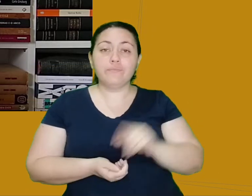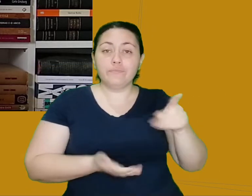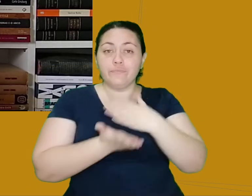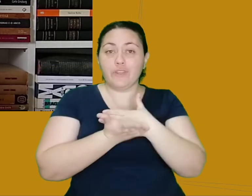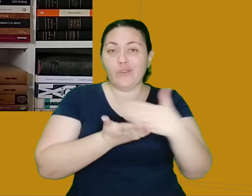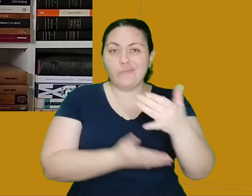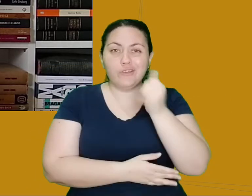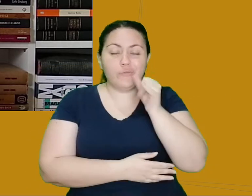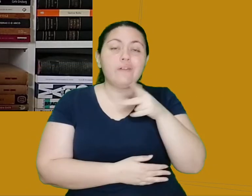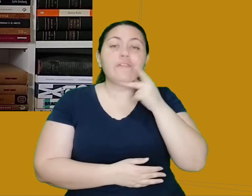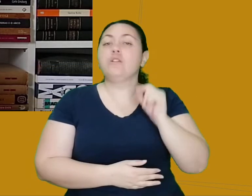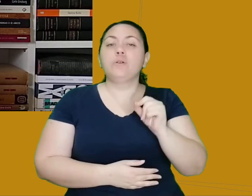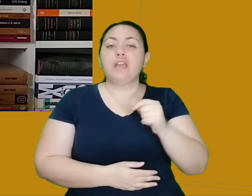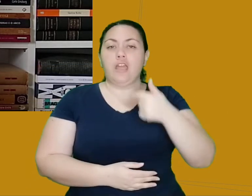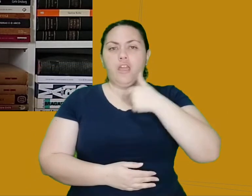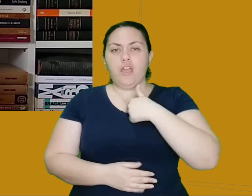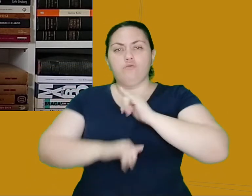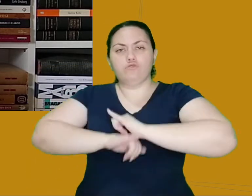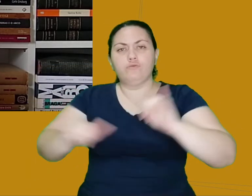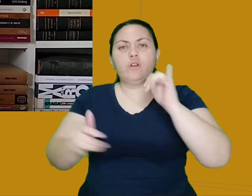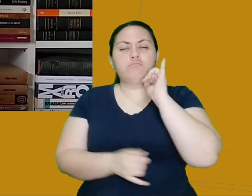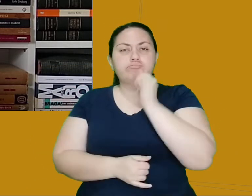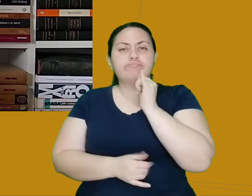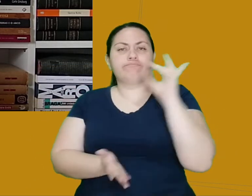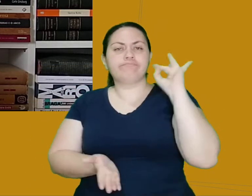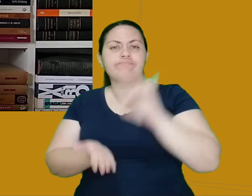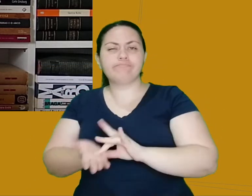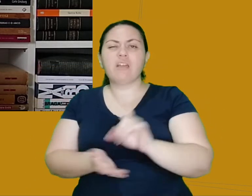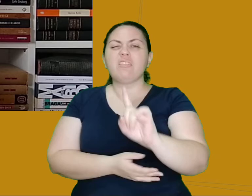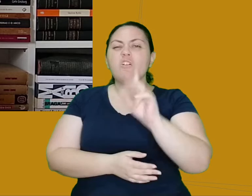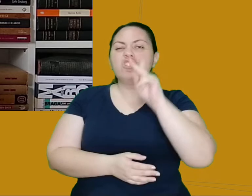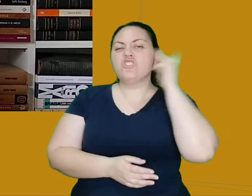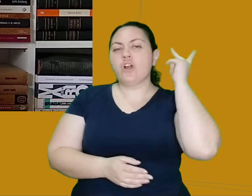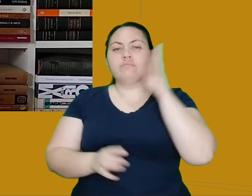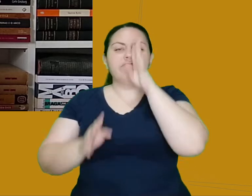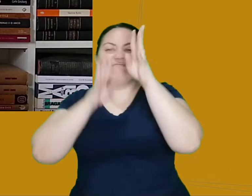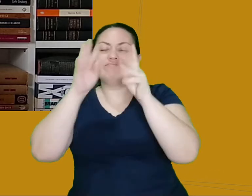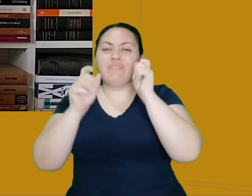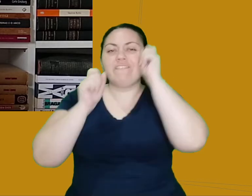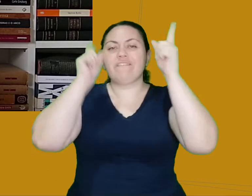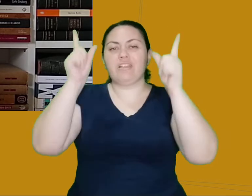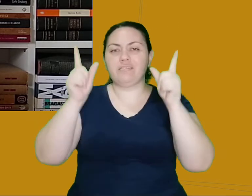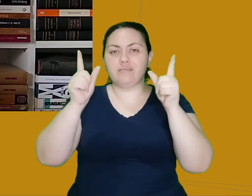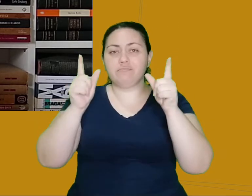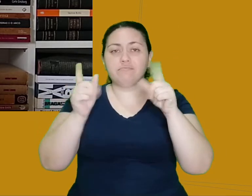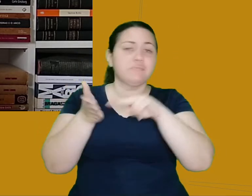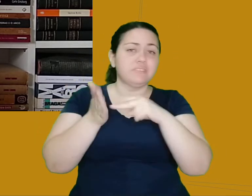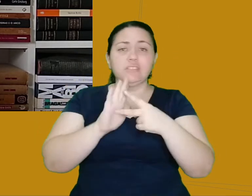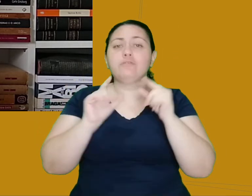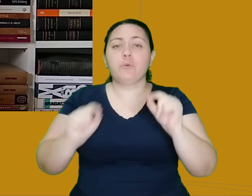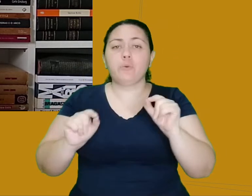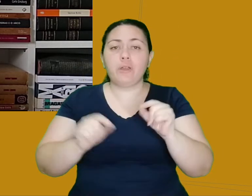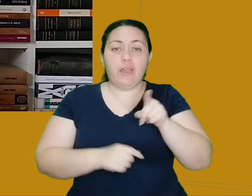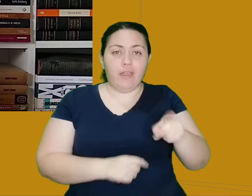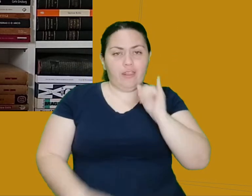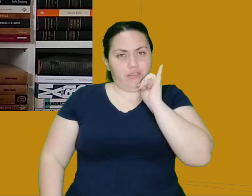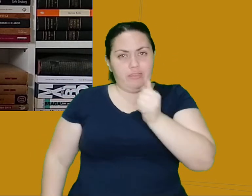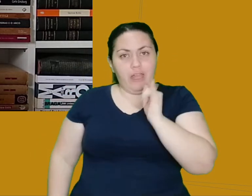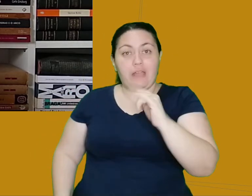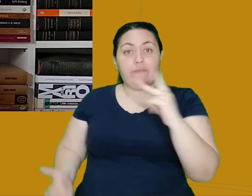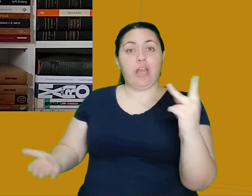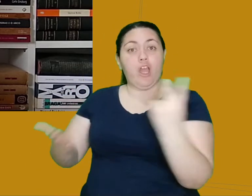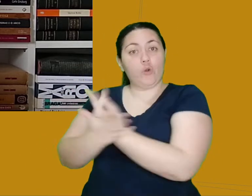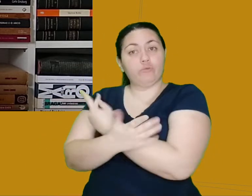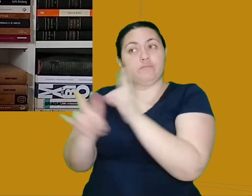conto, ele afirma que irá divulgar uma anedota verdadeira, e não uma dessas historietas de pura invenção. Ou seja, além de narrar